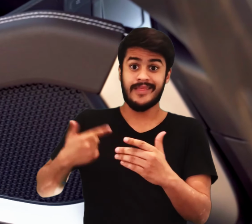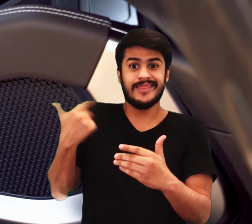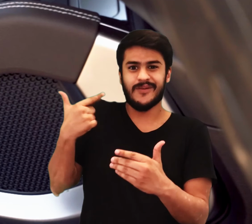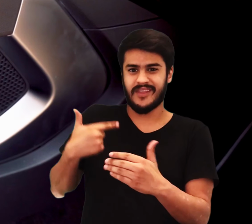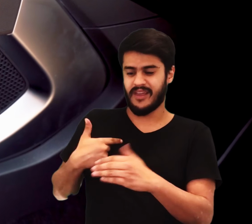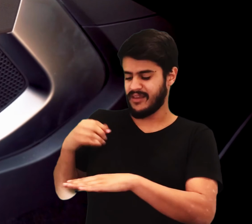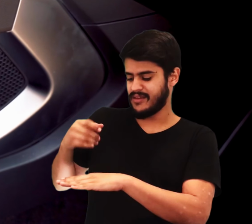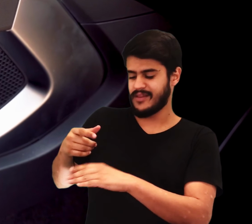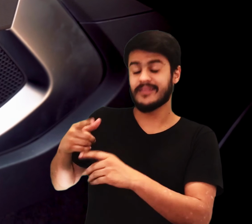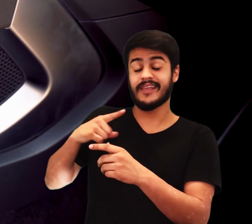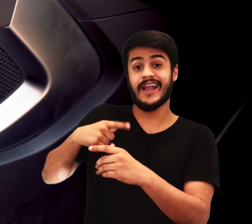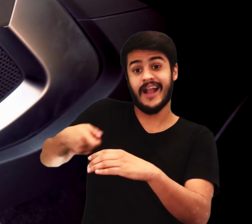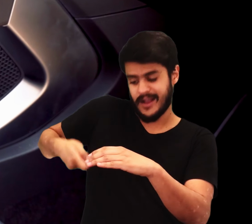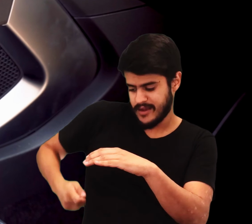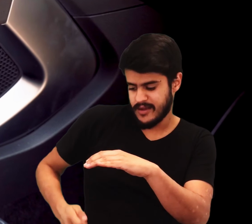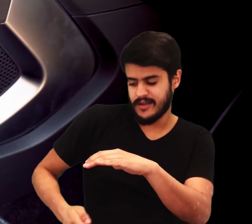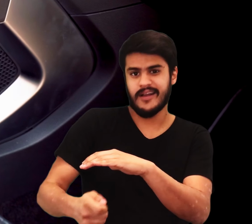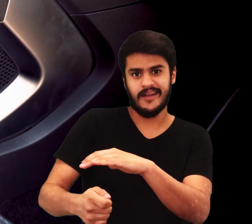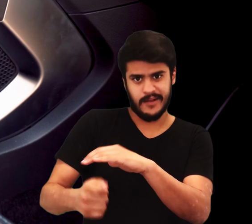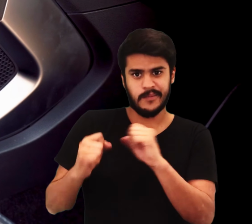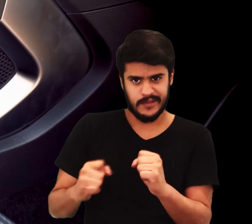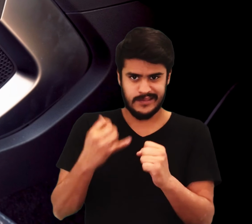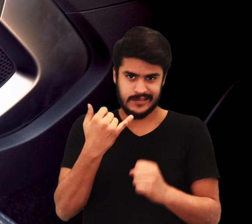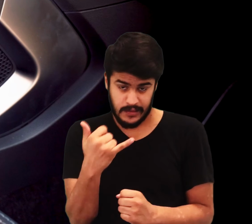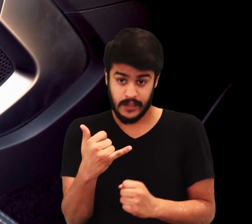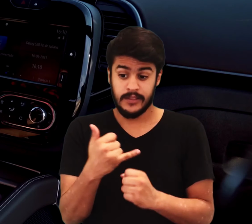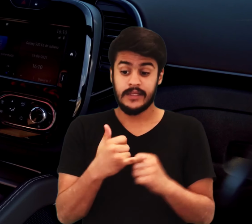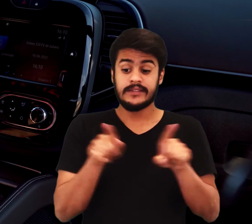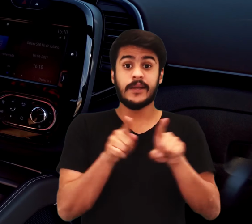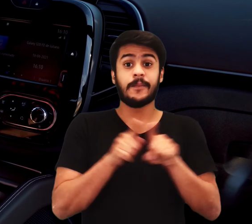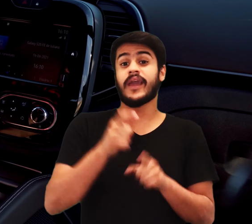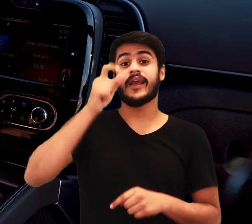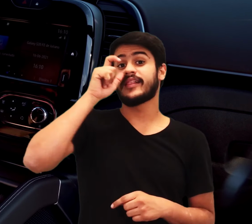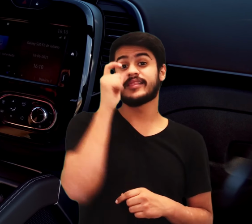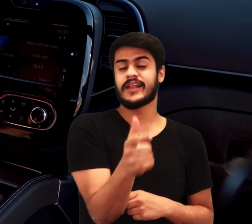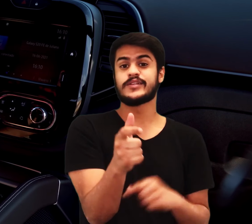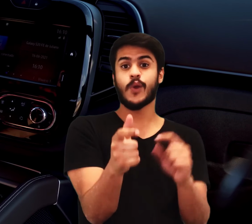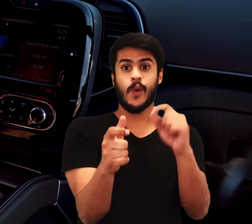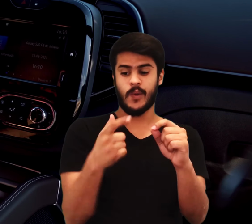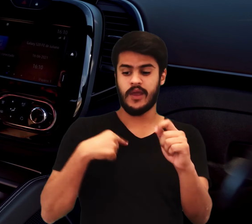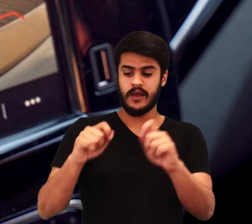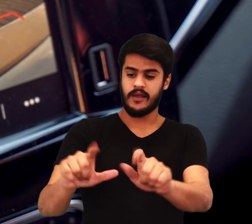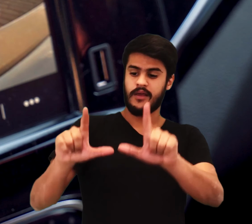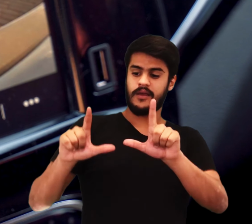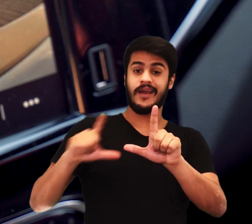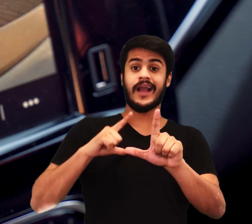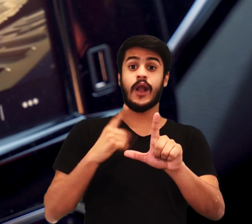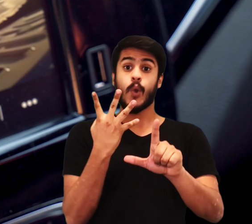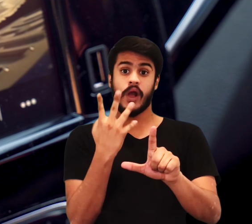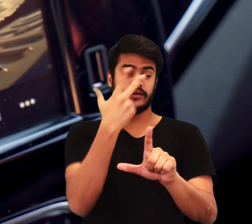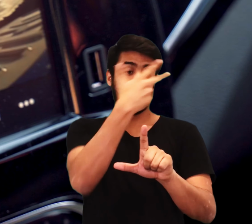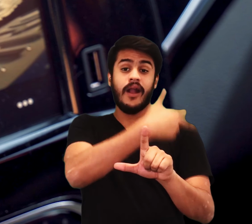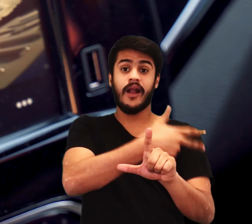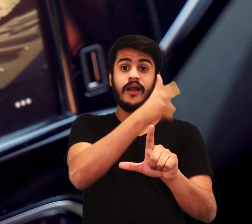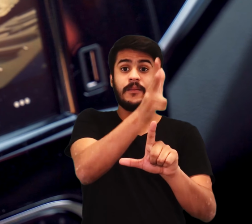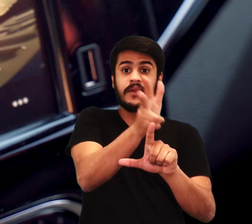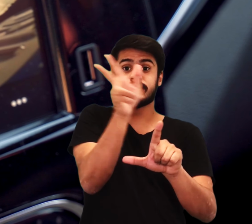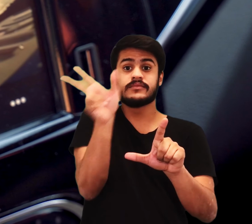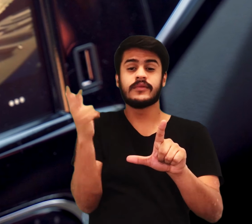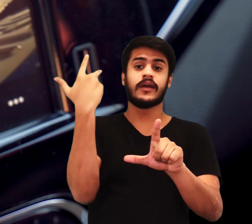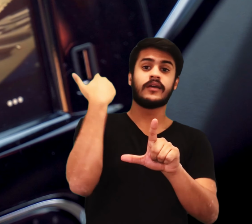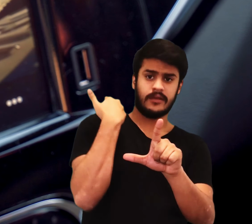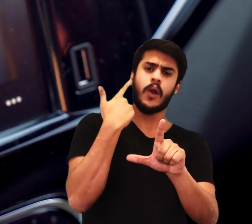carregador por indução, mas a gente tem algumas teclas aqui. Uma das coisas interessantes aqui é a posição de quatro câmeras, que você tem na versão topo de linha. Então, você consegue, inclusive,